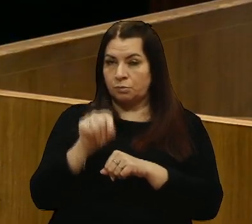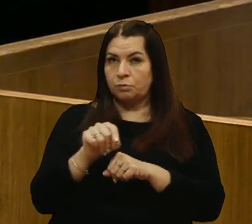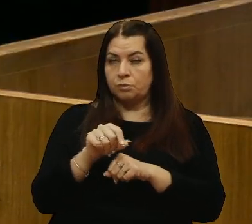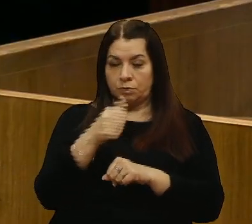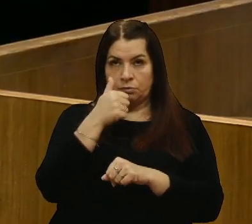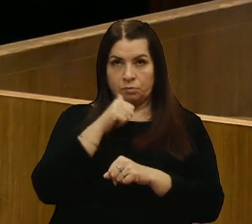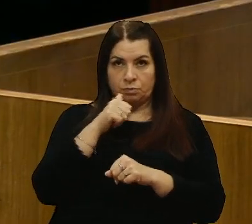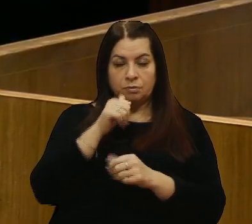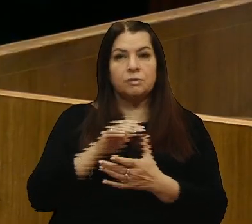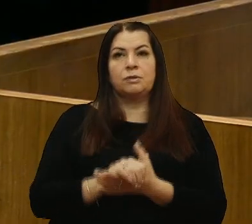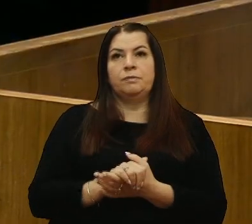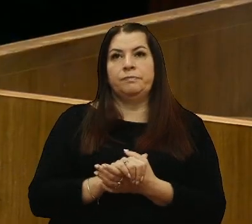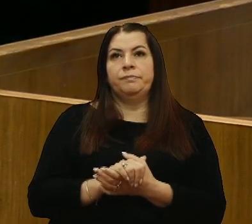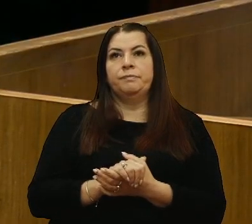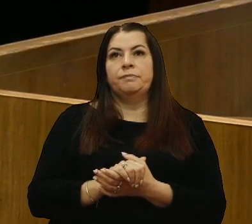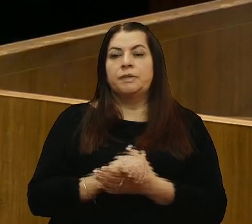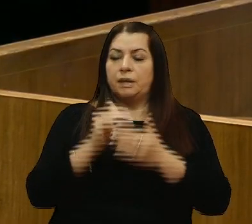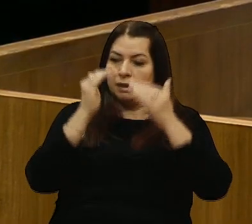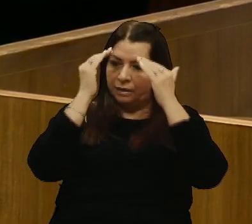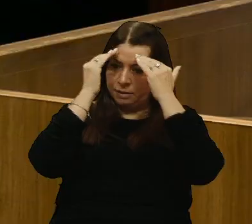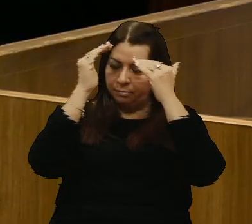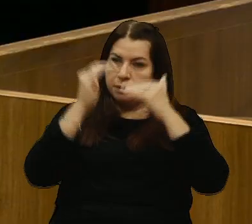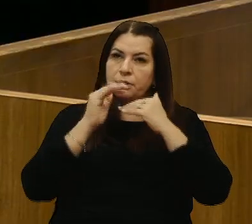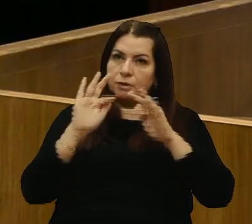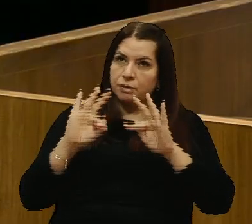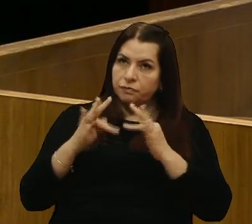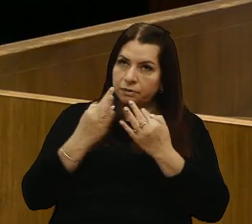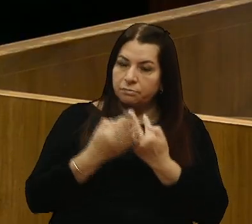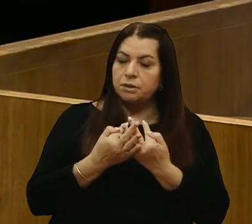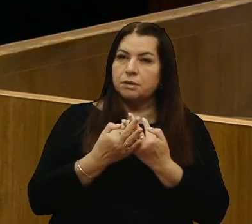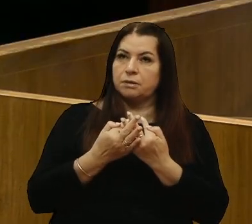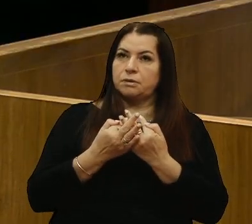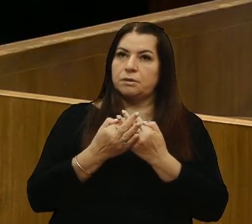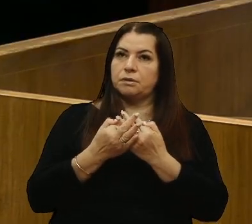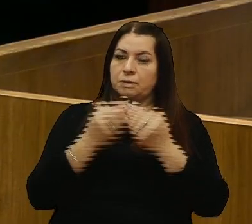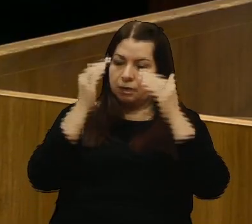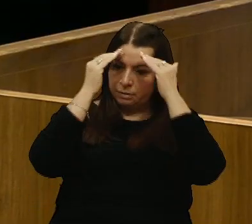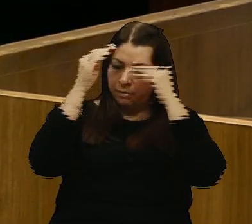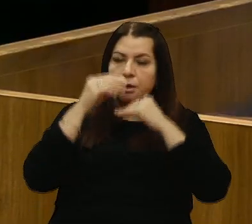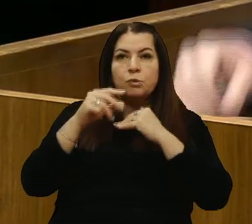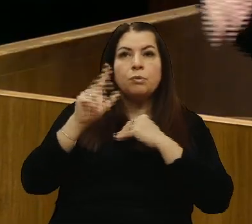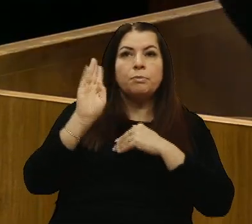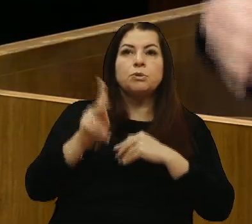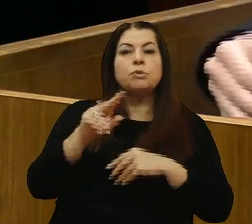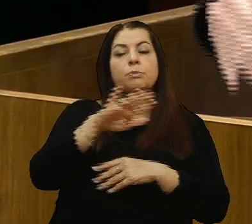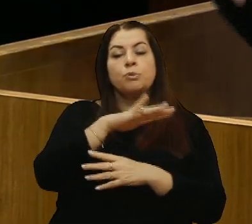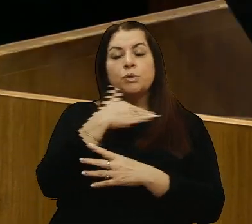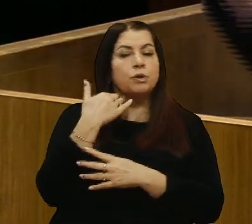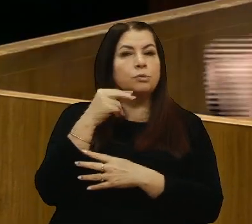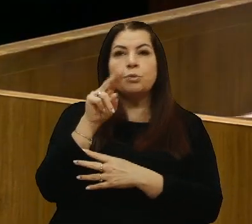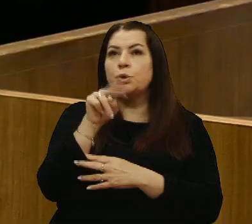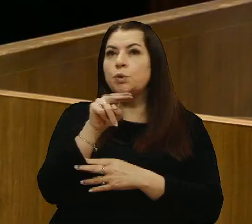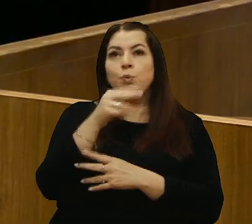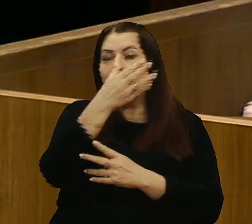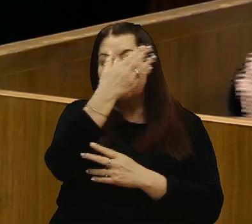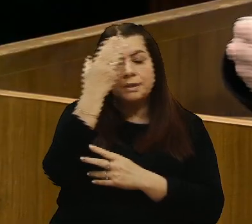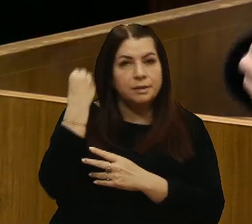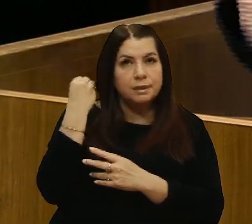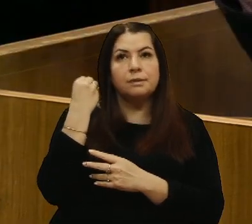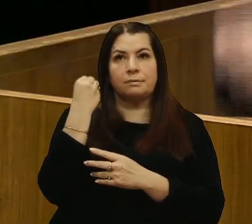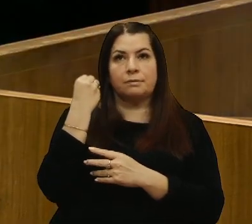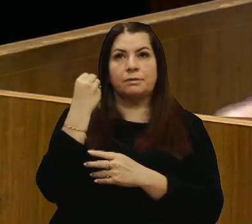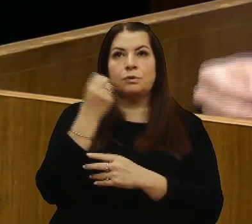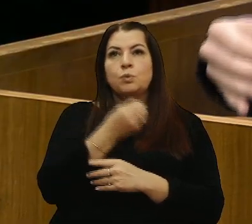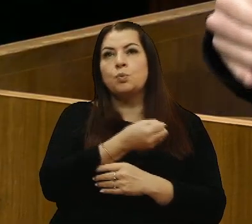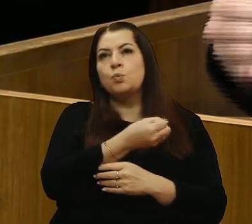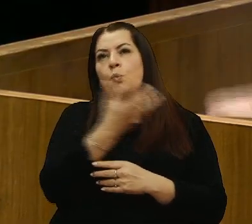serem mulheres, em respeito às suas famílias, em respeito à sua memória, e para que a gente nunca esqueça